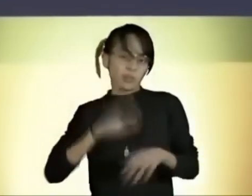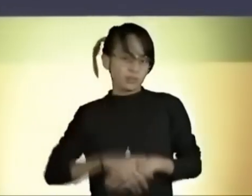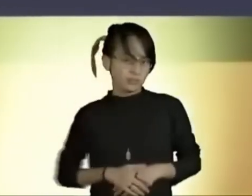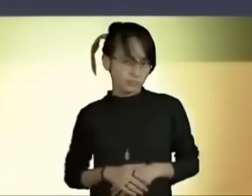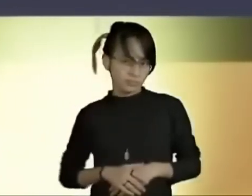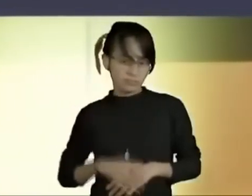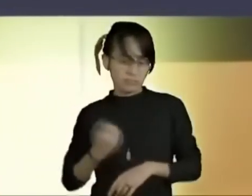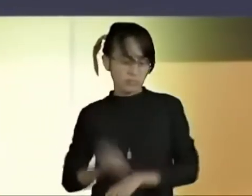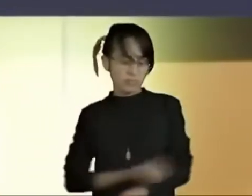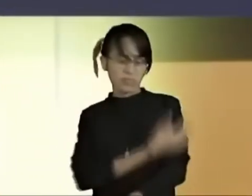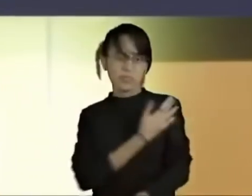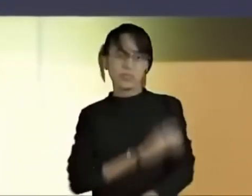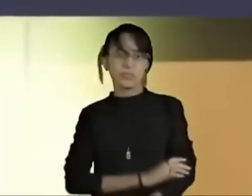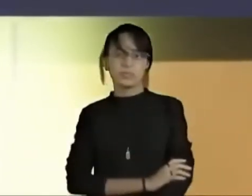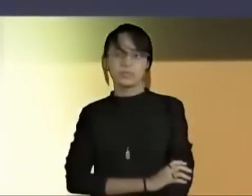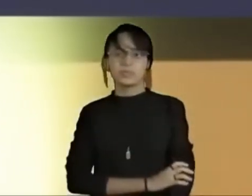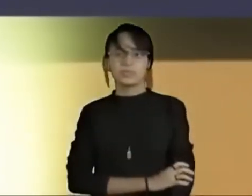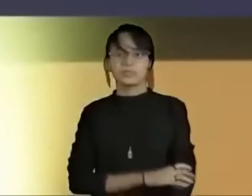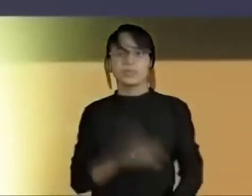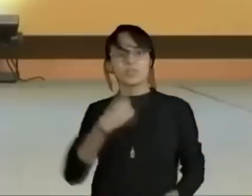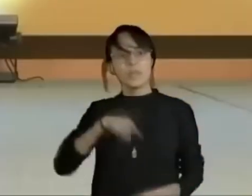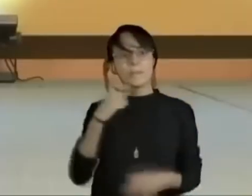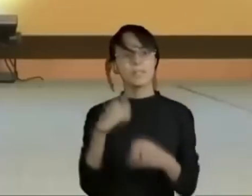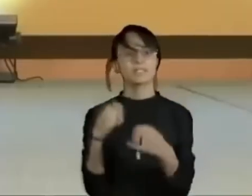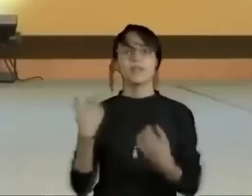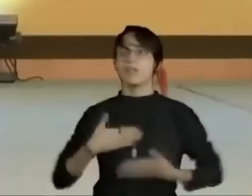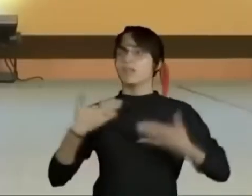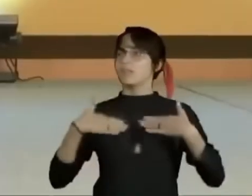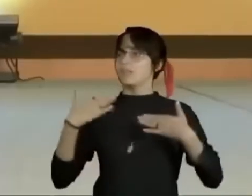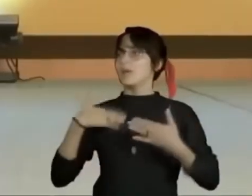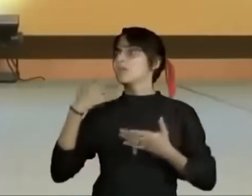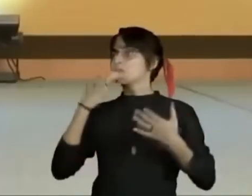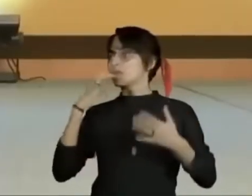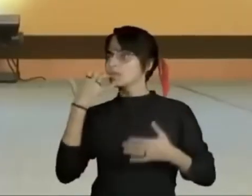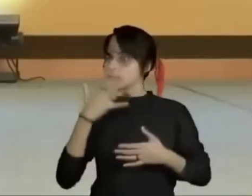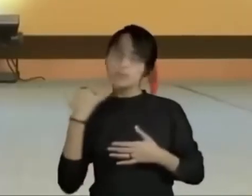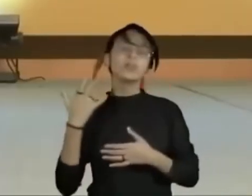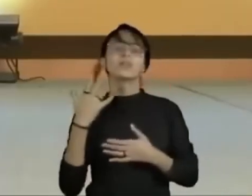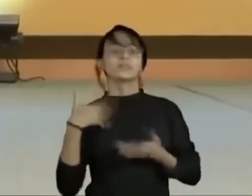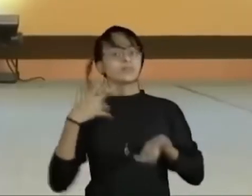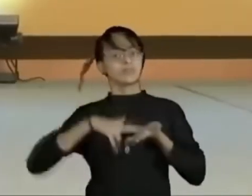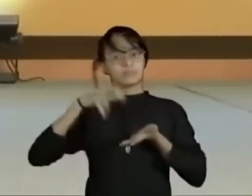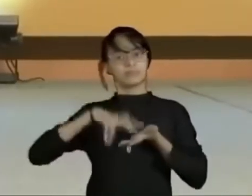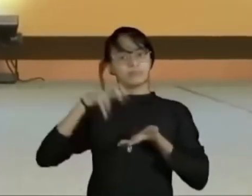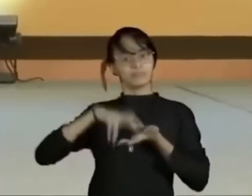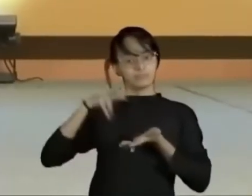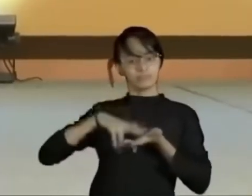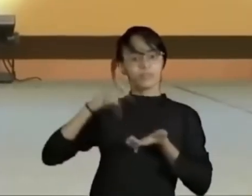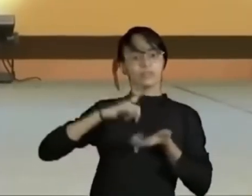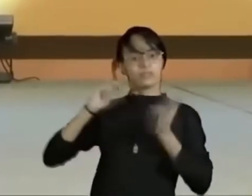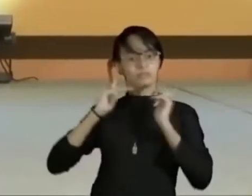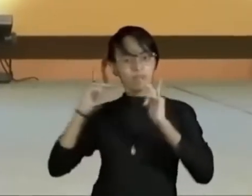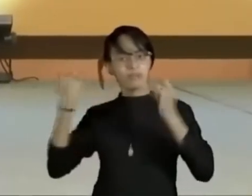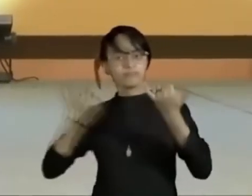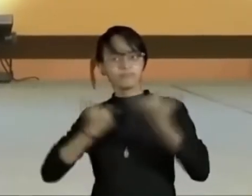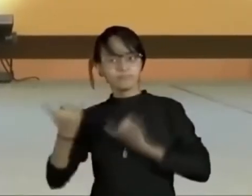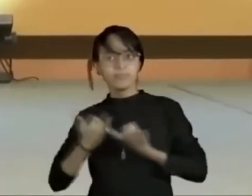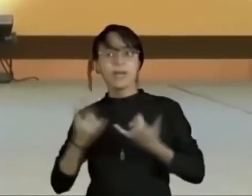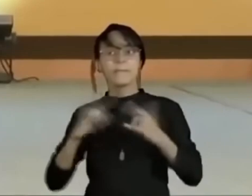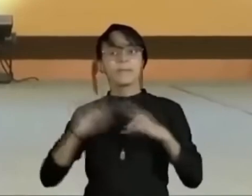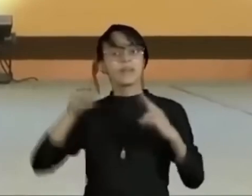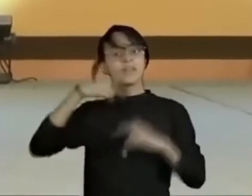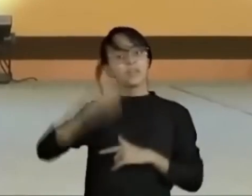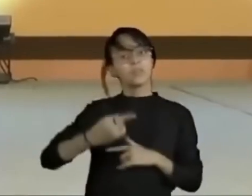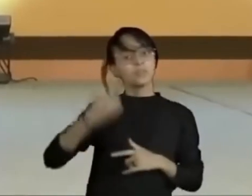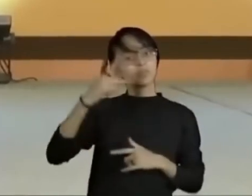motivacional você fica animado enquanto o louvor está cantando você crê você se anima enquanto a palavra está sendo pregada mas